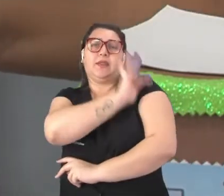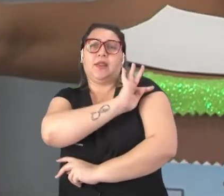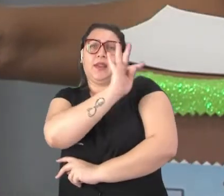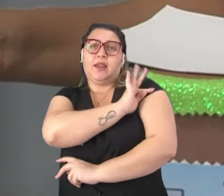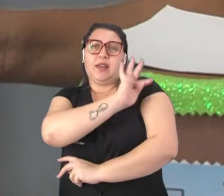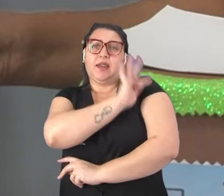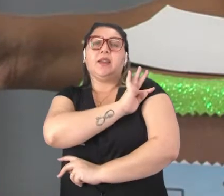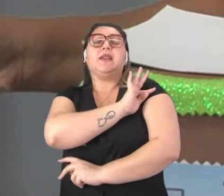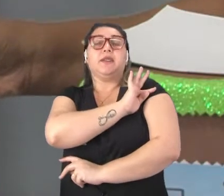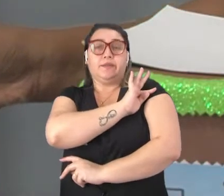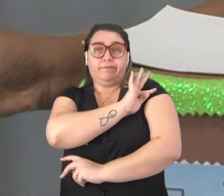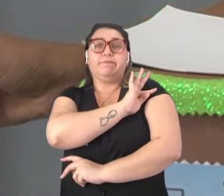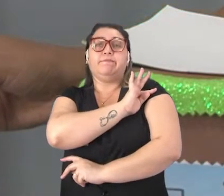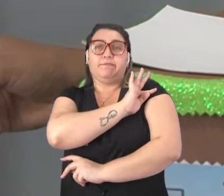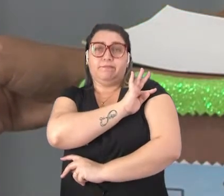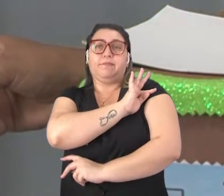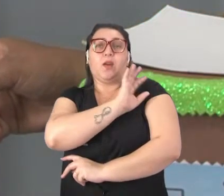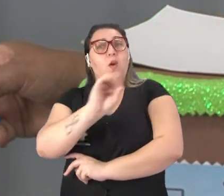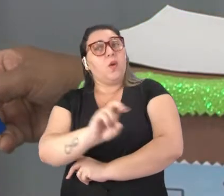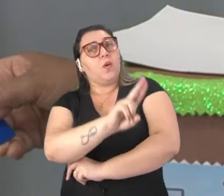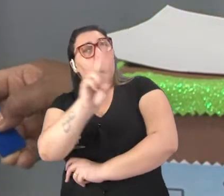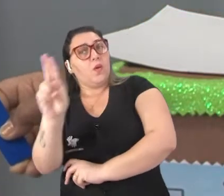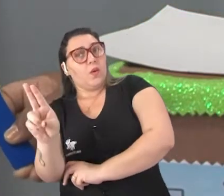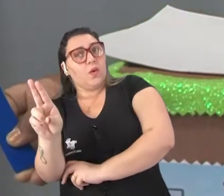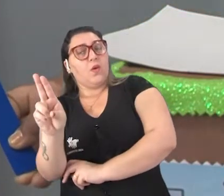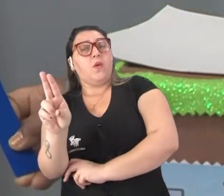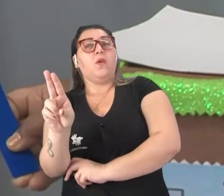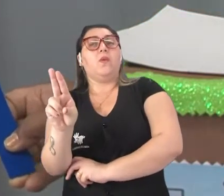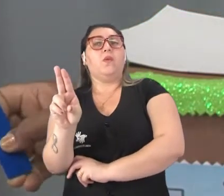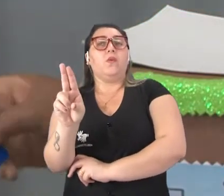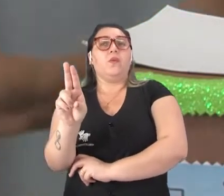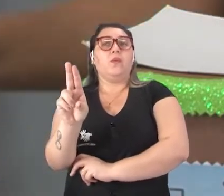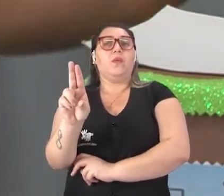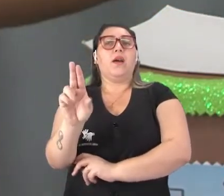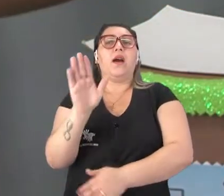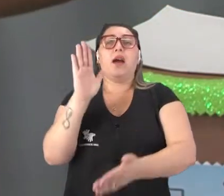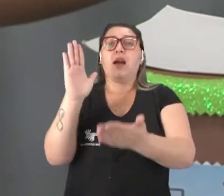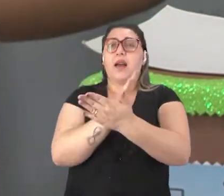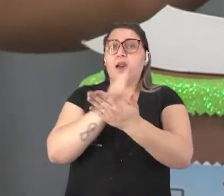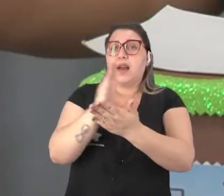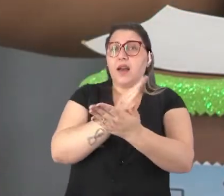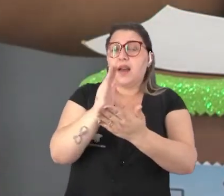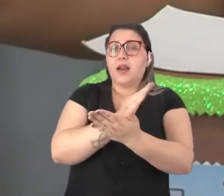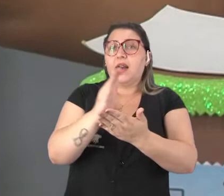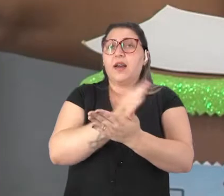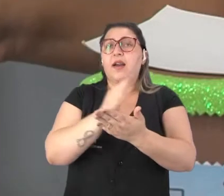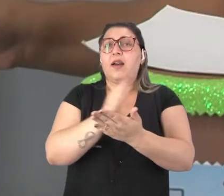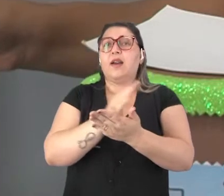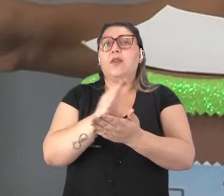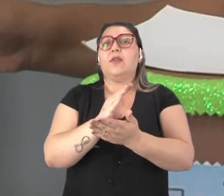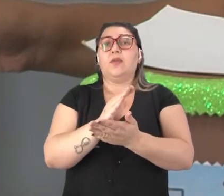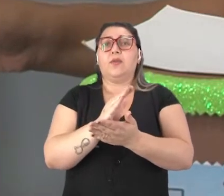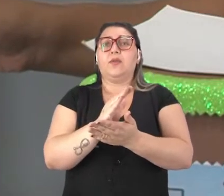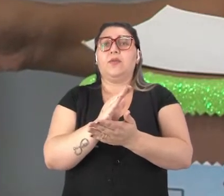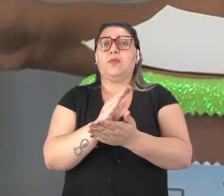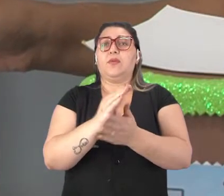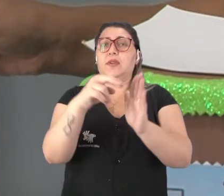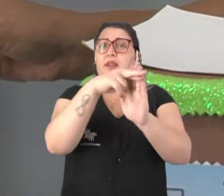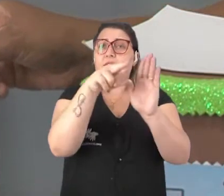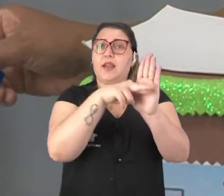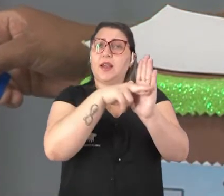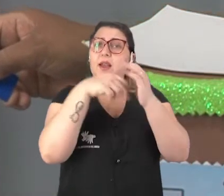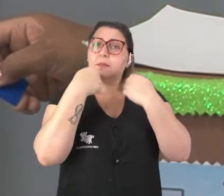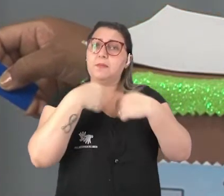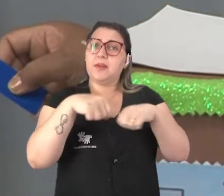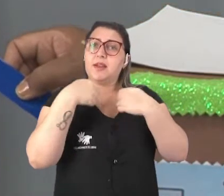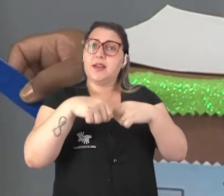especificações técnicas ou outros critérios que devem ser seguidos